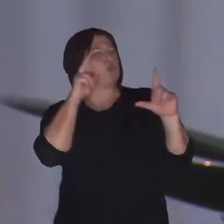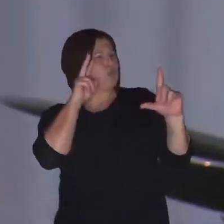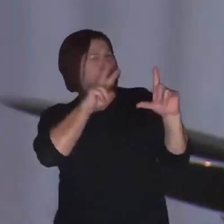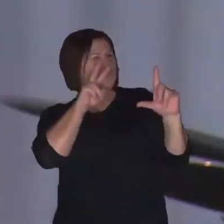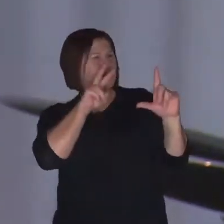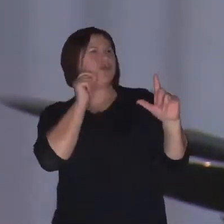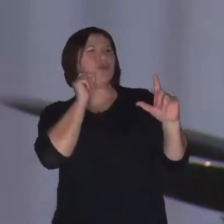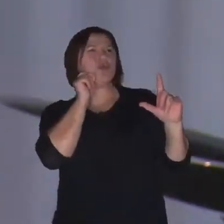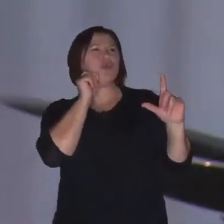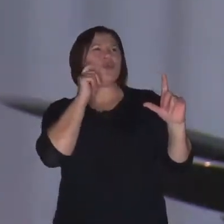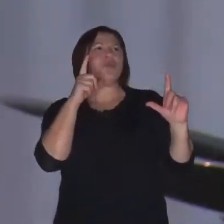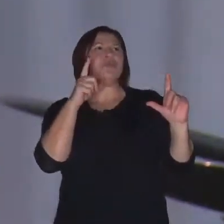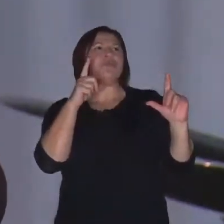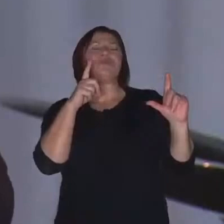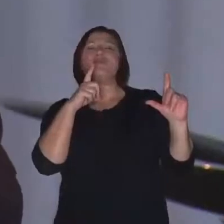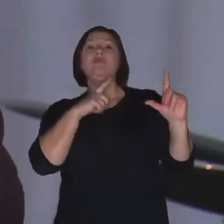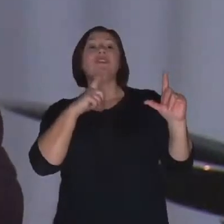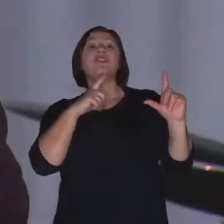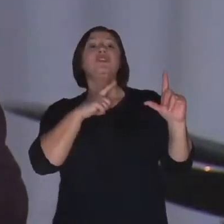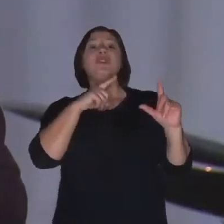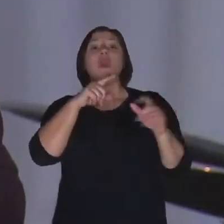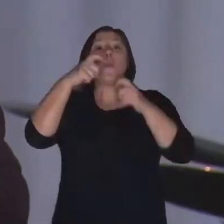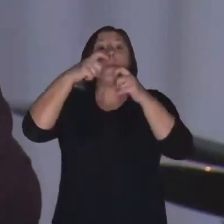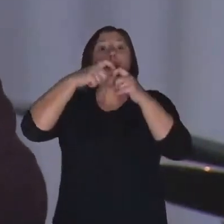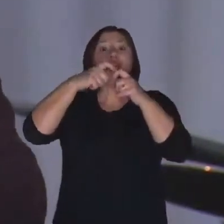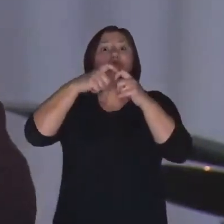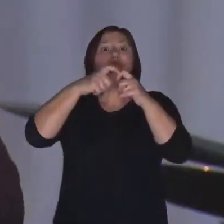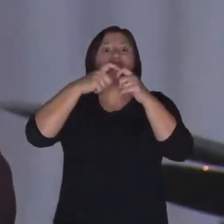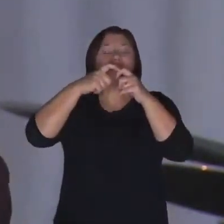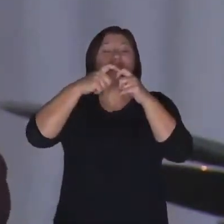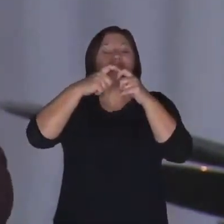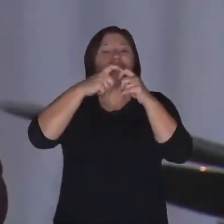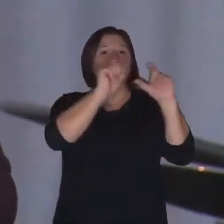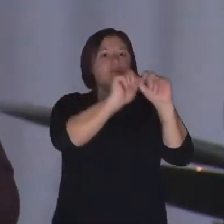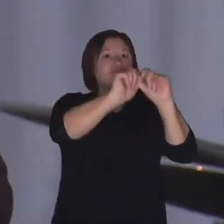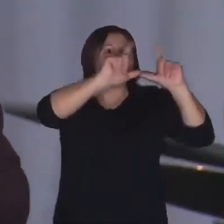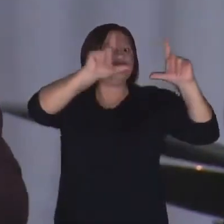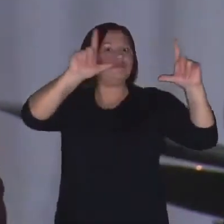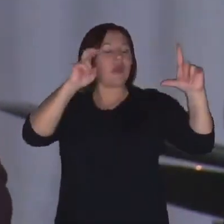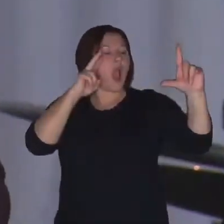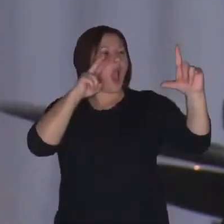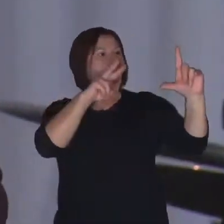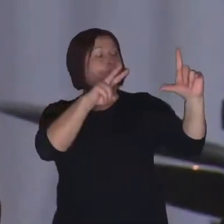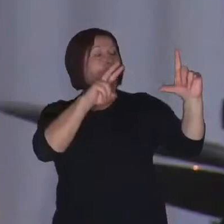tendo aula do Start daquele jeito. Se isso não é ousar ir além, eu não sei o que